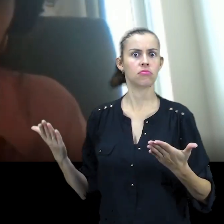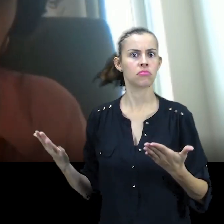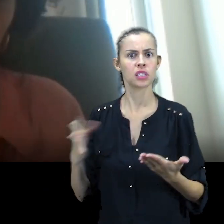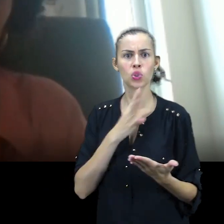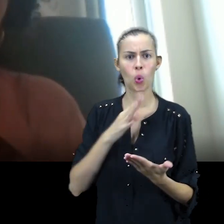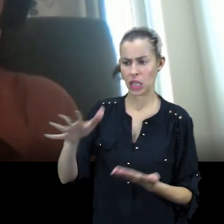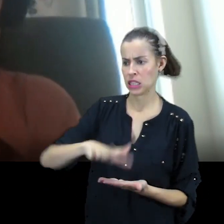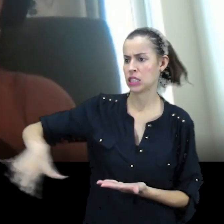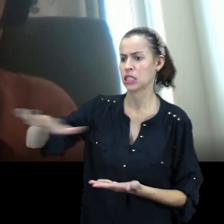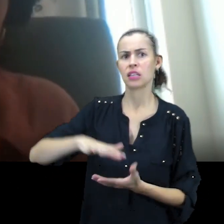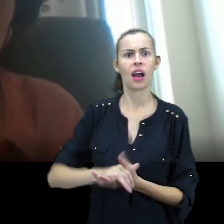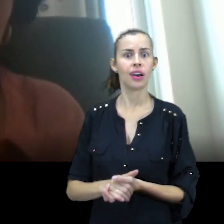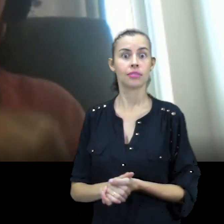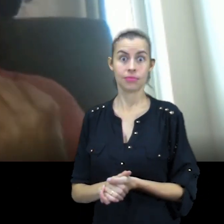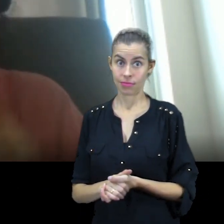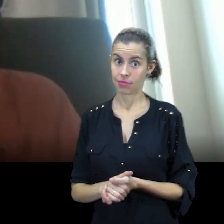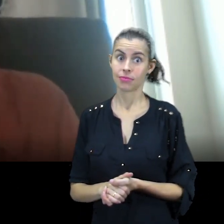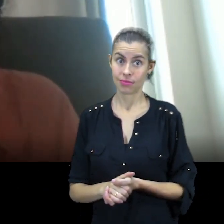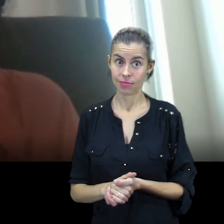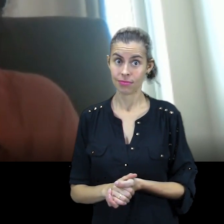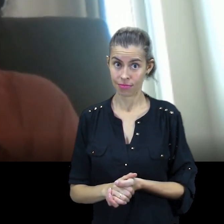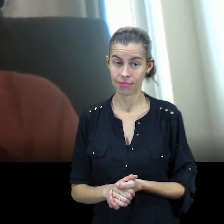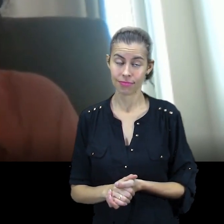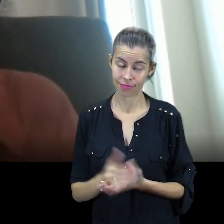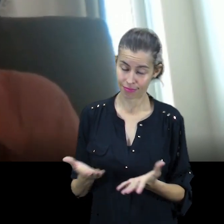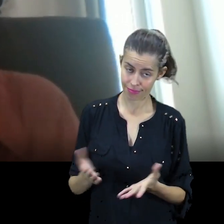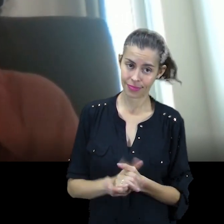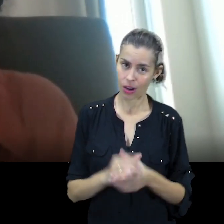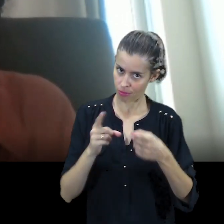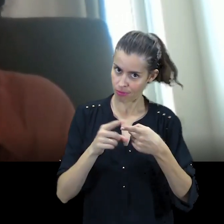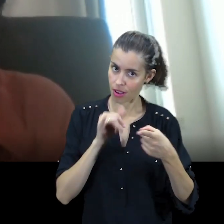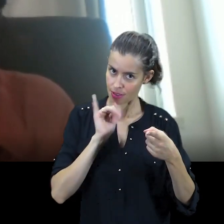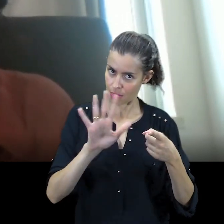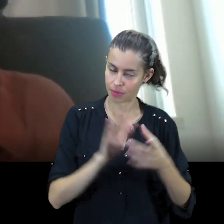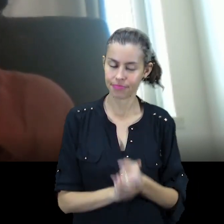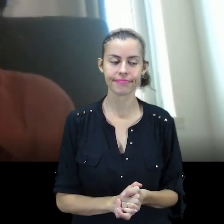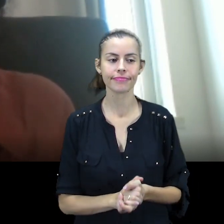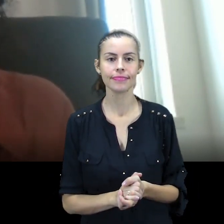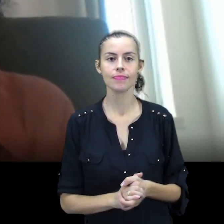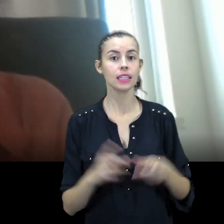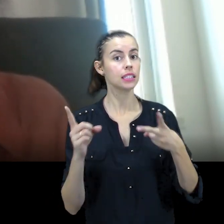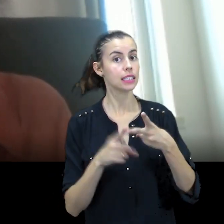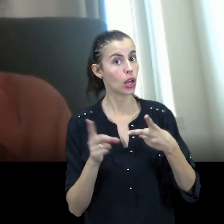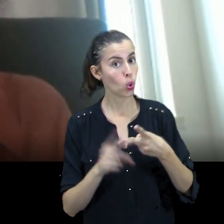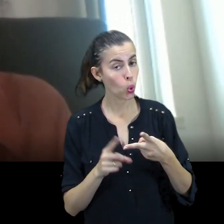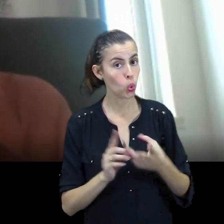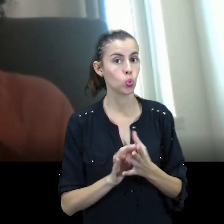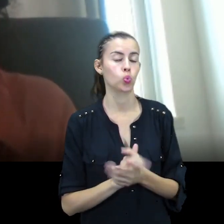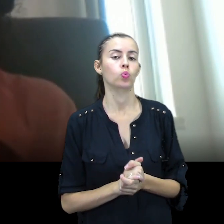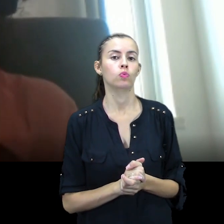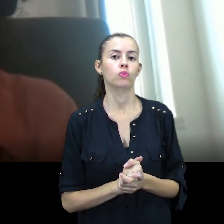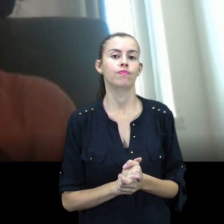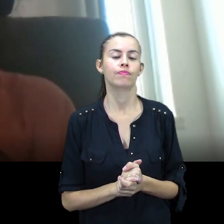a prática da extensão e dessas discussões dentro das práticas de saúde, o que a gente propõe é o seguinte,